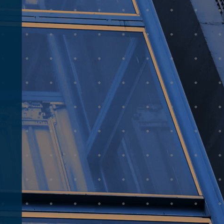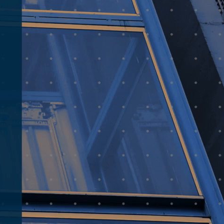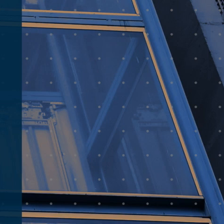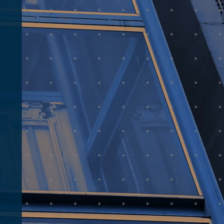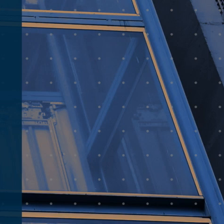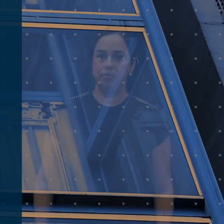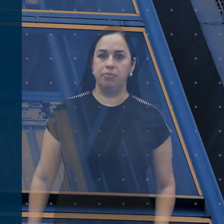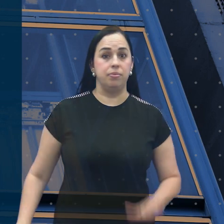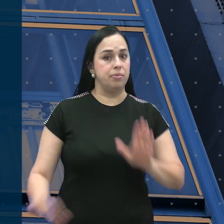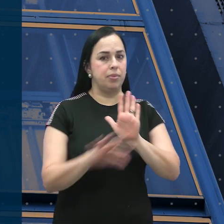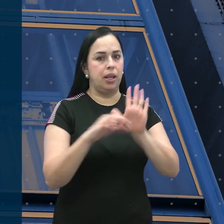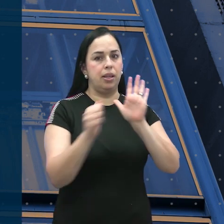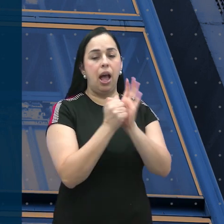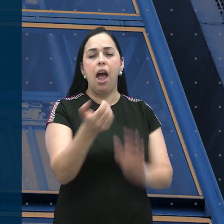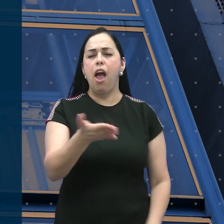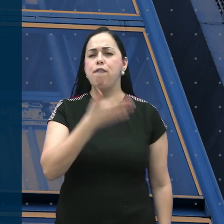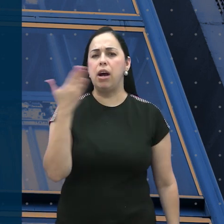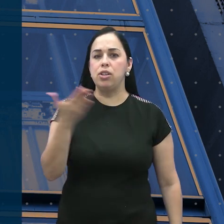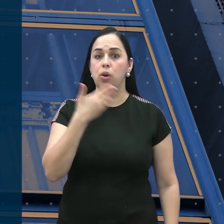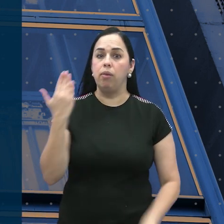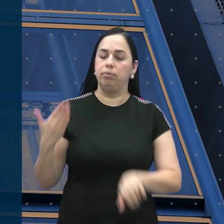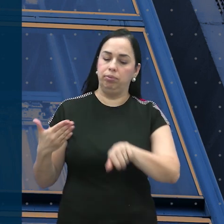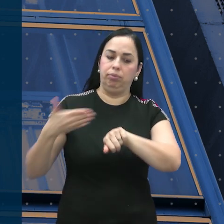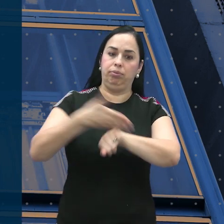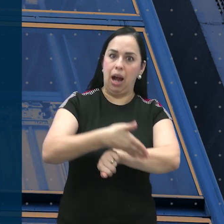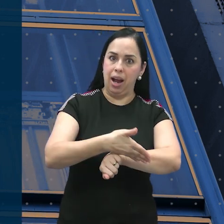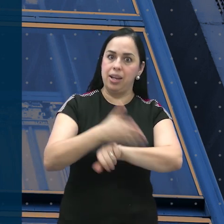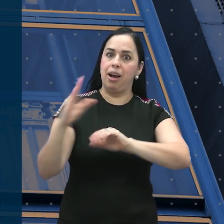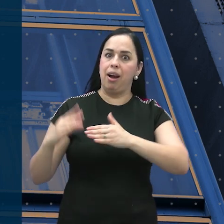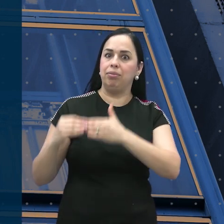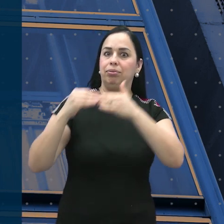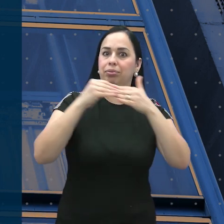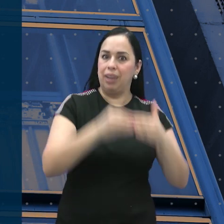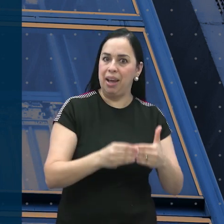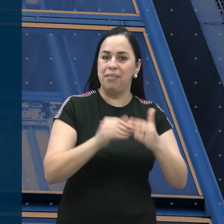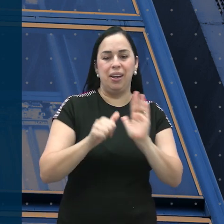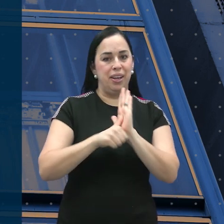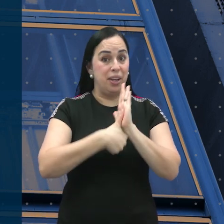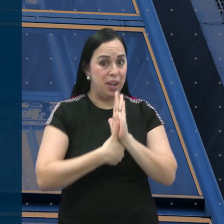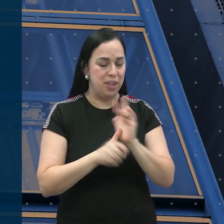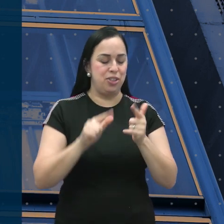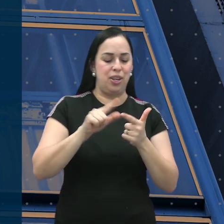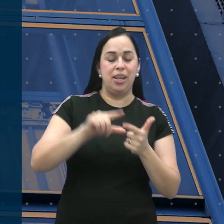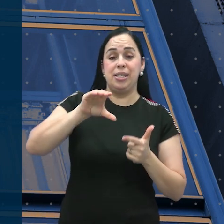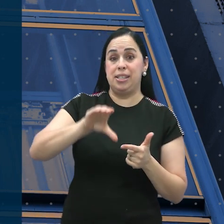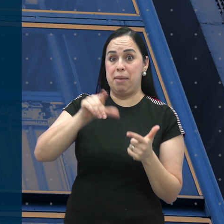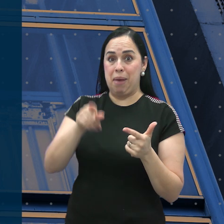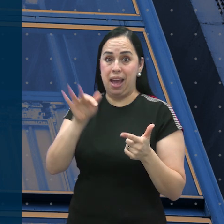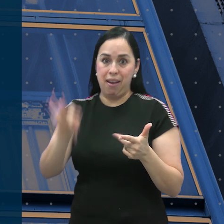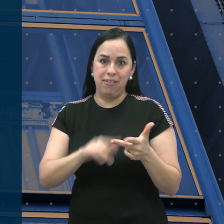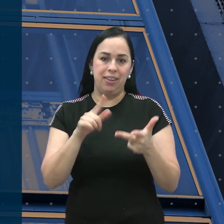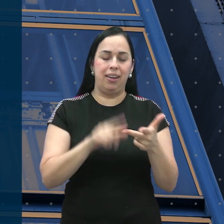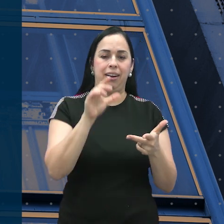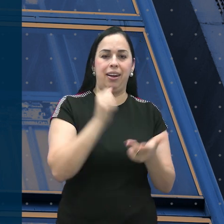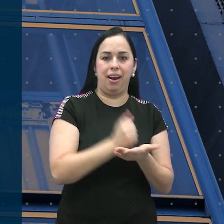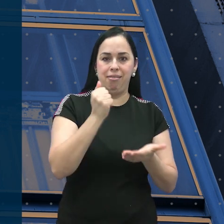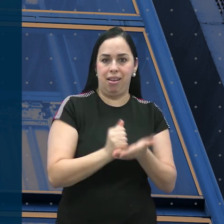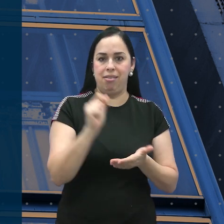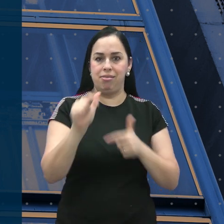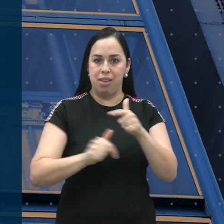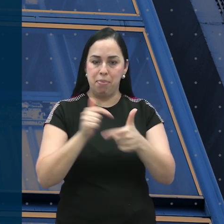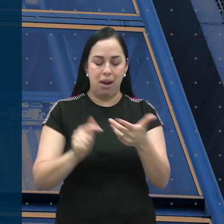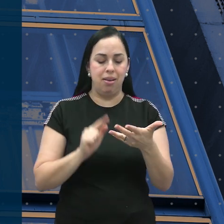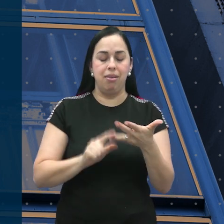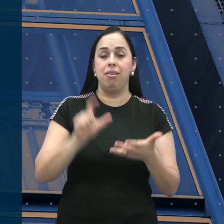vendedor pracista. Para se candidatar é fácil, é só comparecer ao PAT levando o RG, CPF, carteira